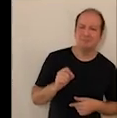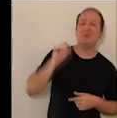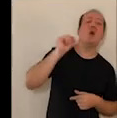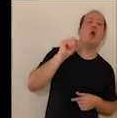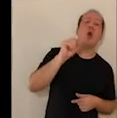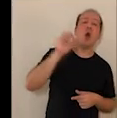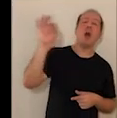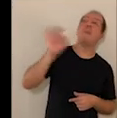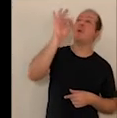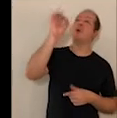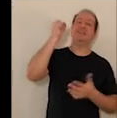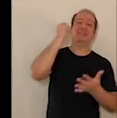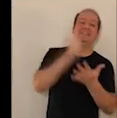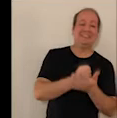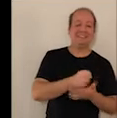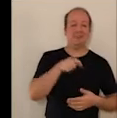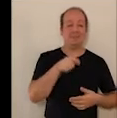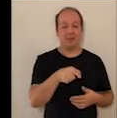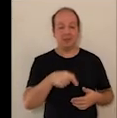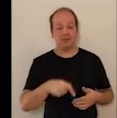mosca, o testamento, mosca!